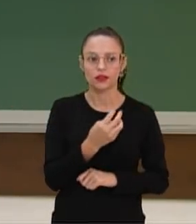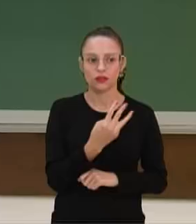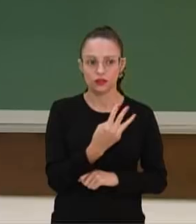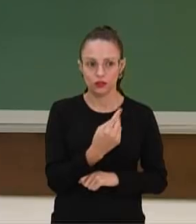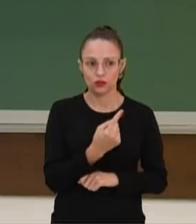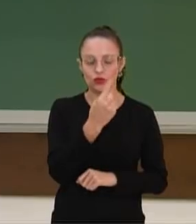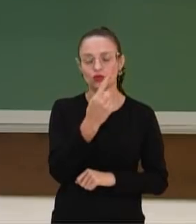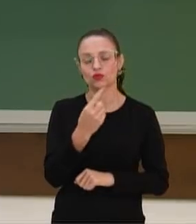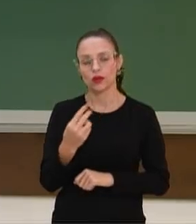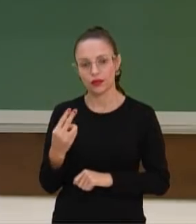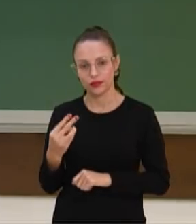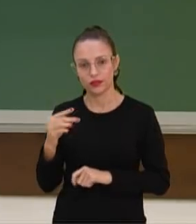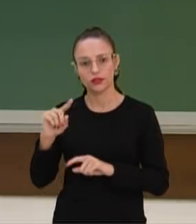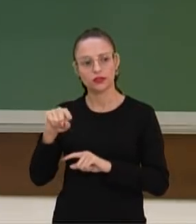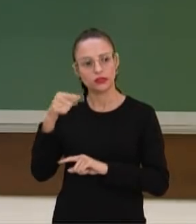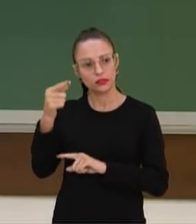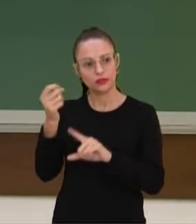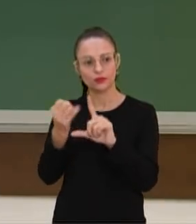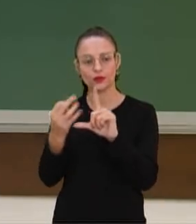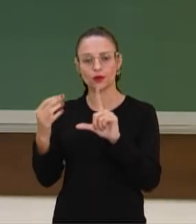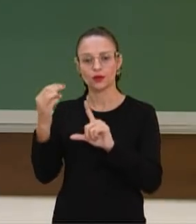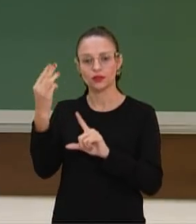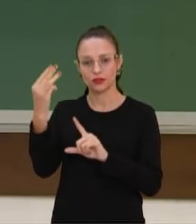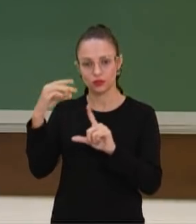a log de 9 na base 3.